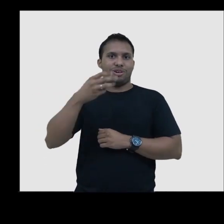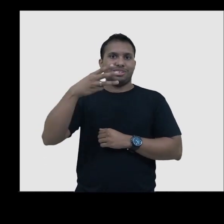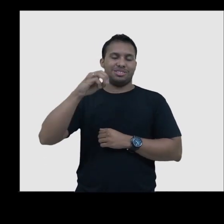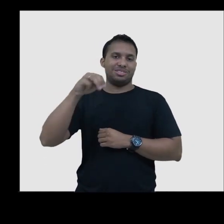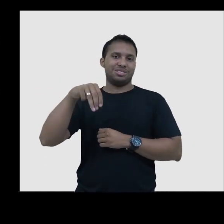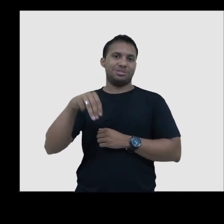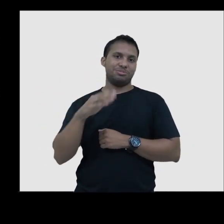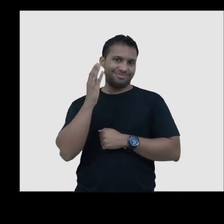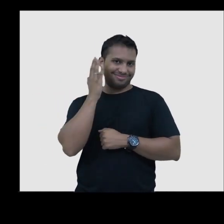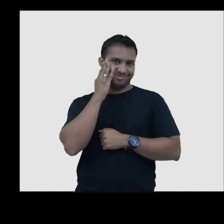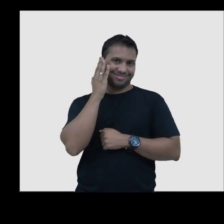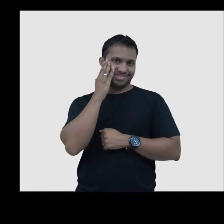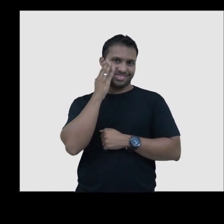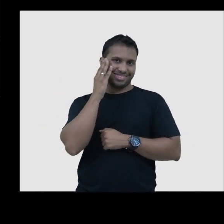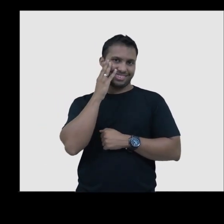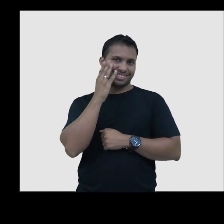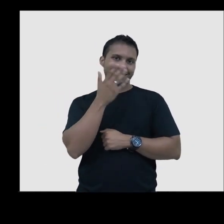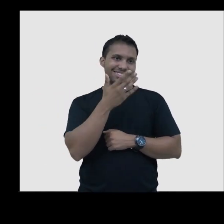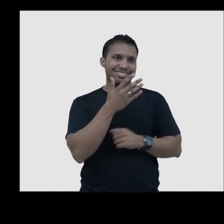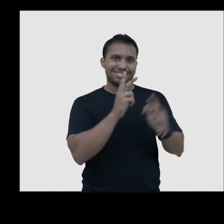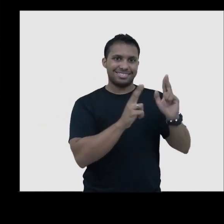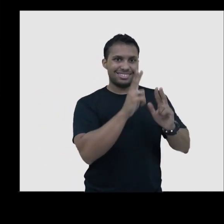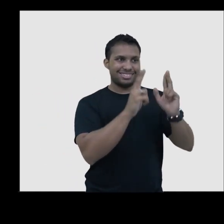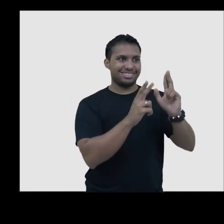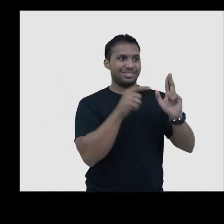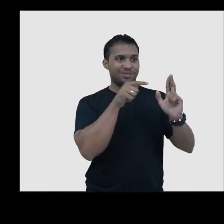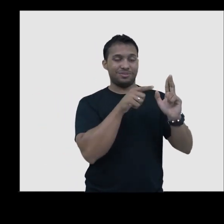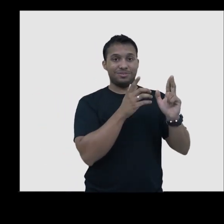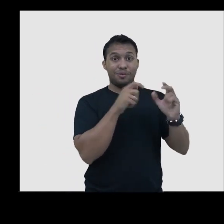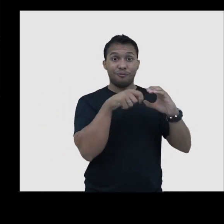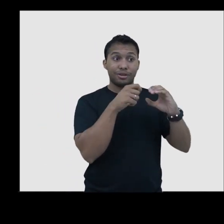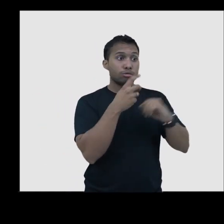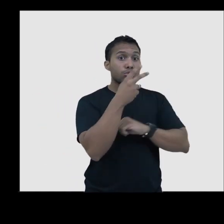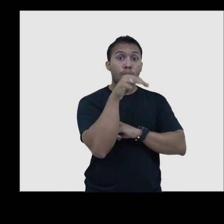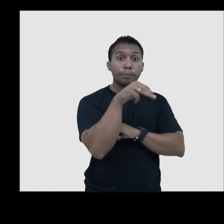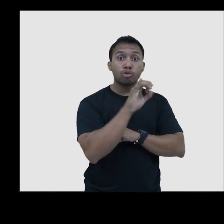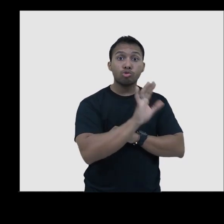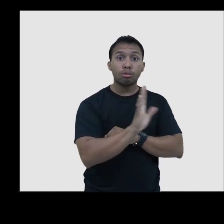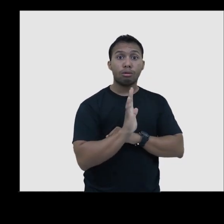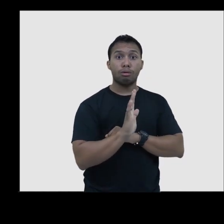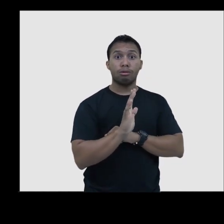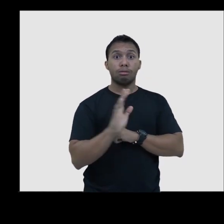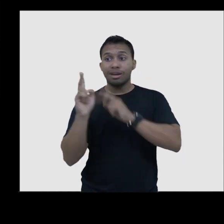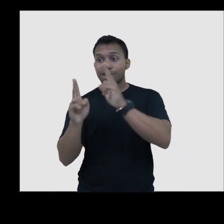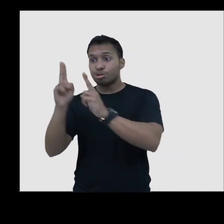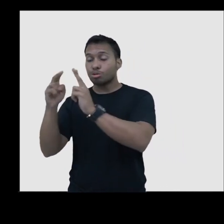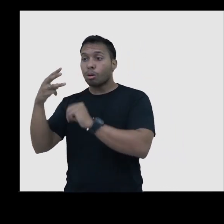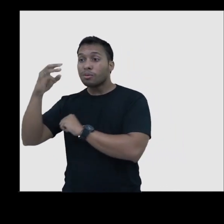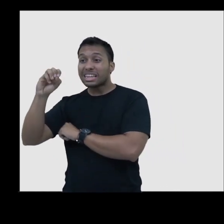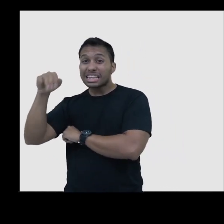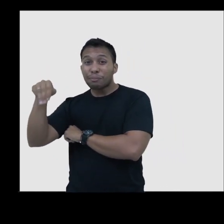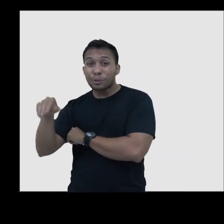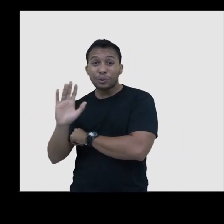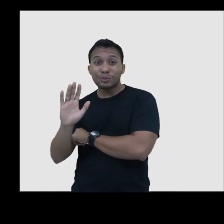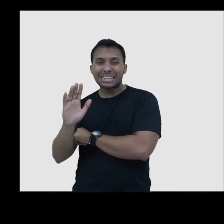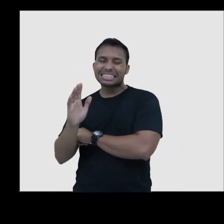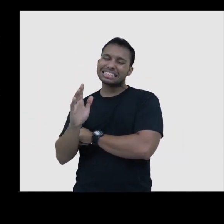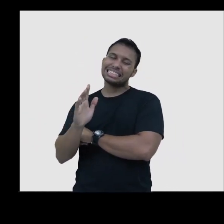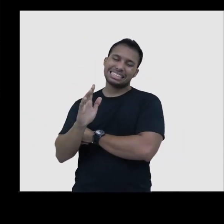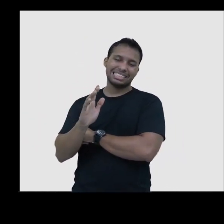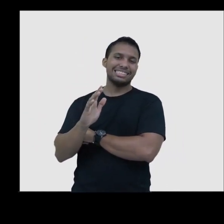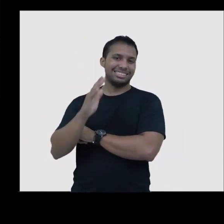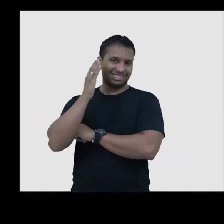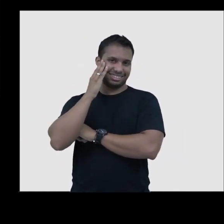maior. O vídeo acho que já ficou aqui próximo a umas meia hora, né, que a gente passou nessa edição de um pequeno vídeo de 2 minutinhos, né, a gente editou um pequeno vídeo de